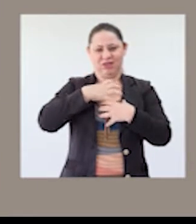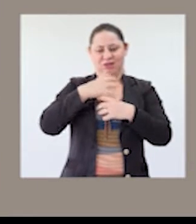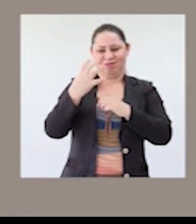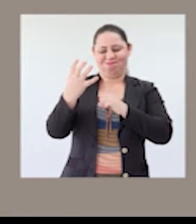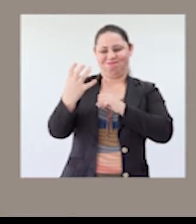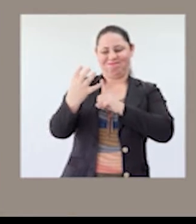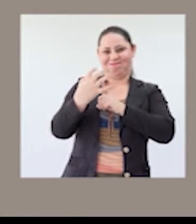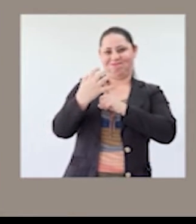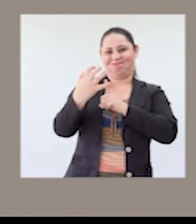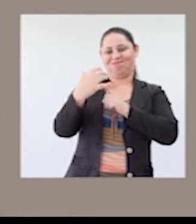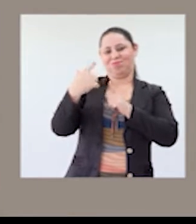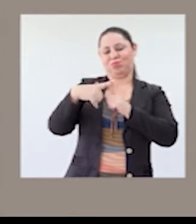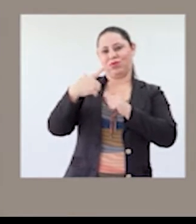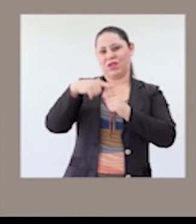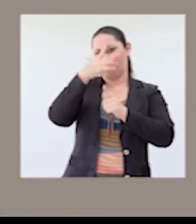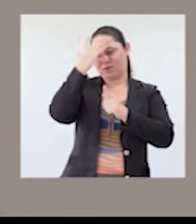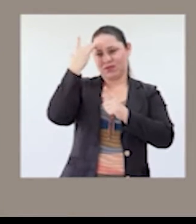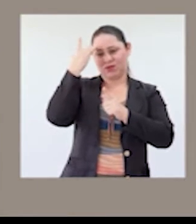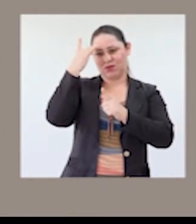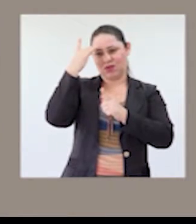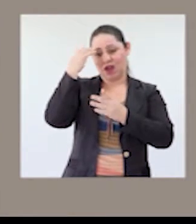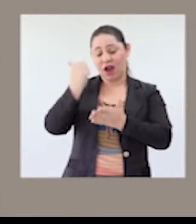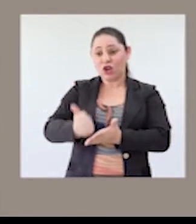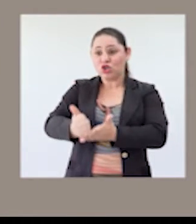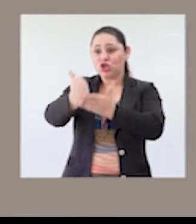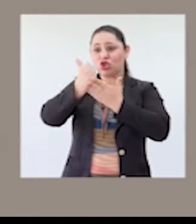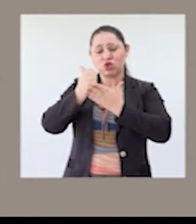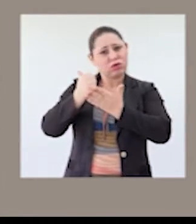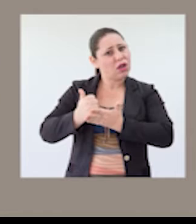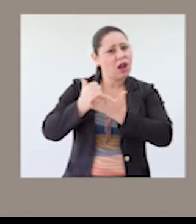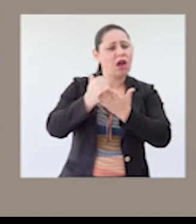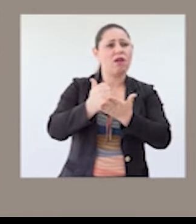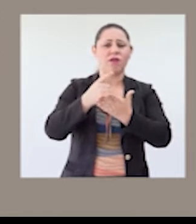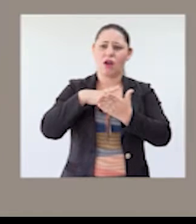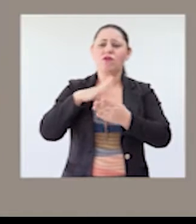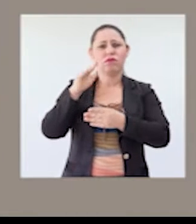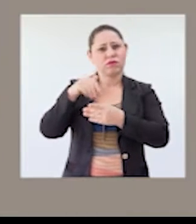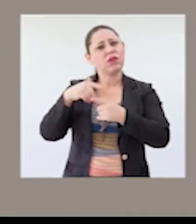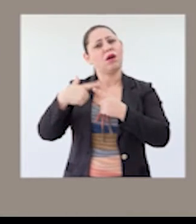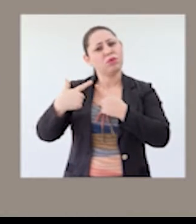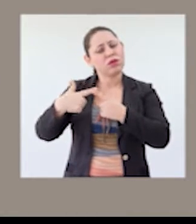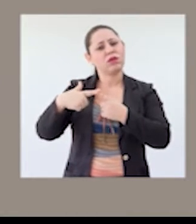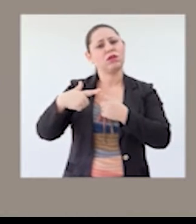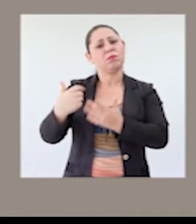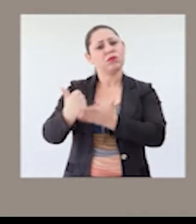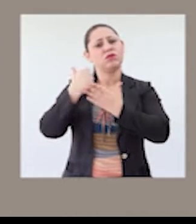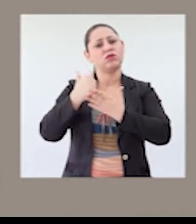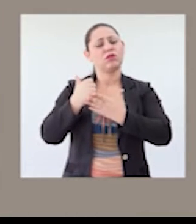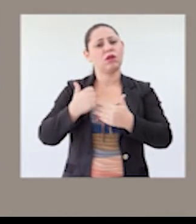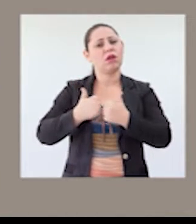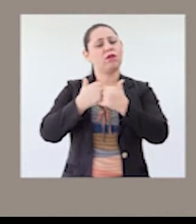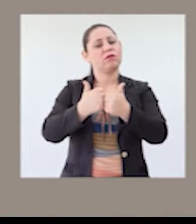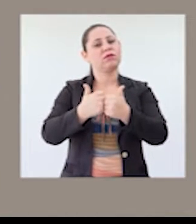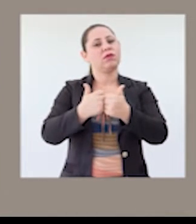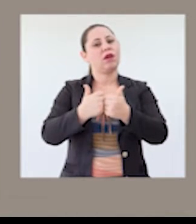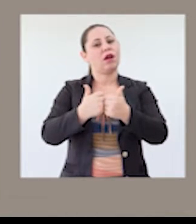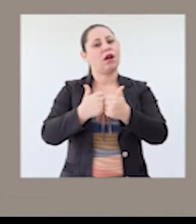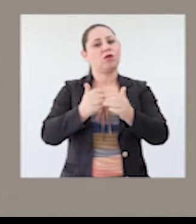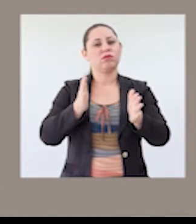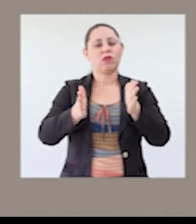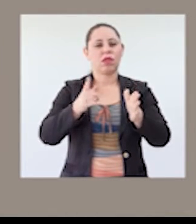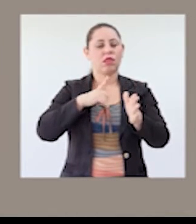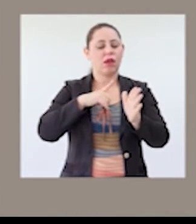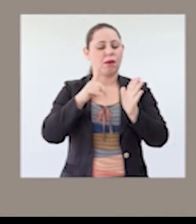sentir influenciado, já que ele está sendo beneficiado, recebendo uma ajuda, sendo conduzido, né? E, às vezes, acontecido nesse trajeto, a